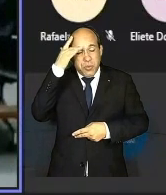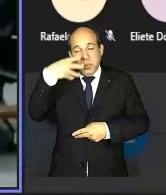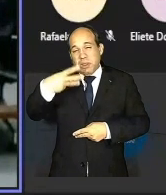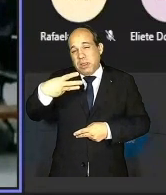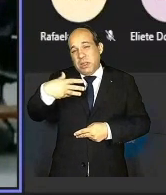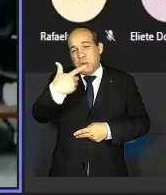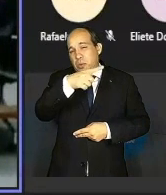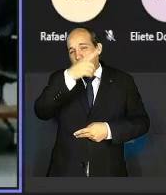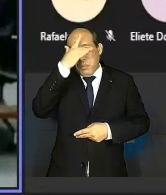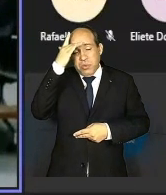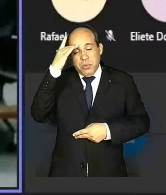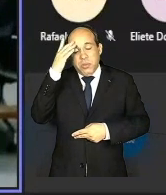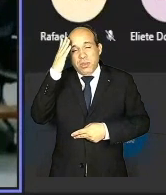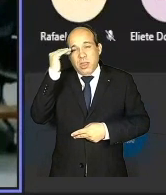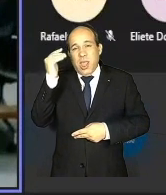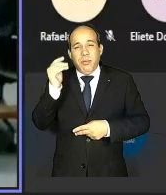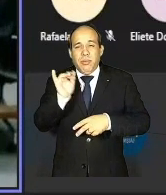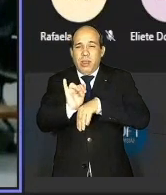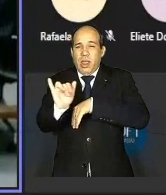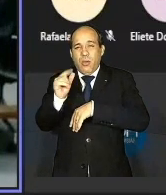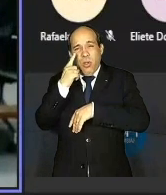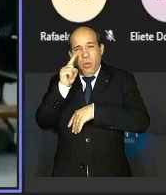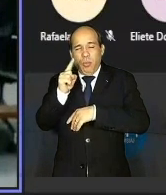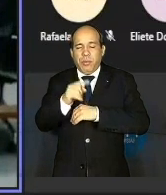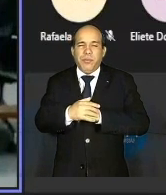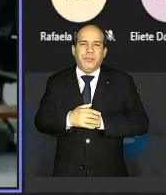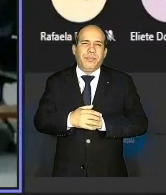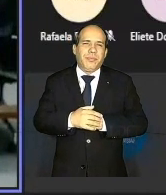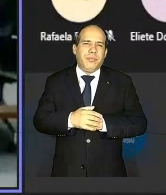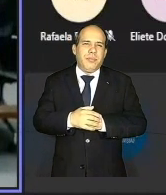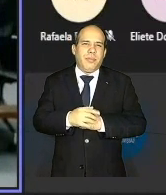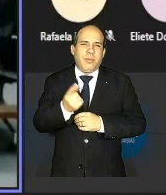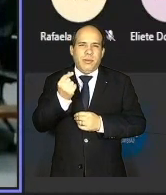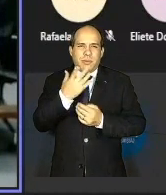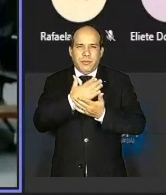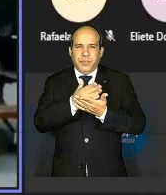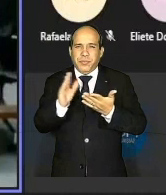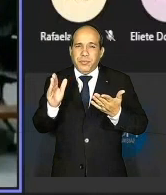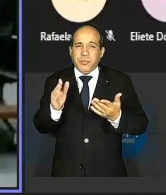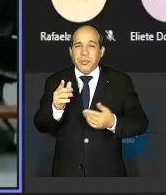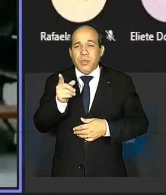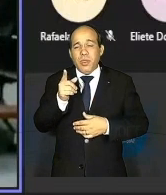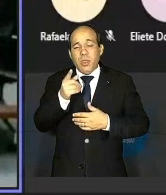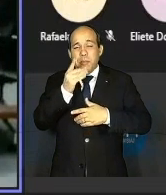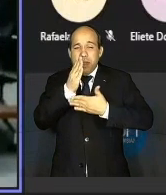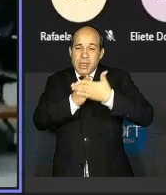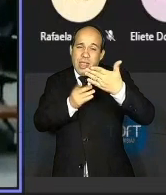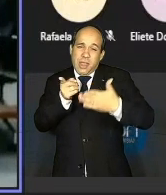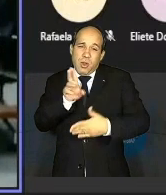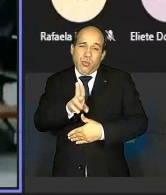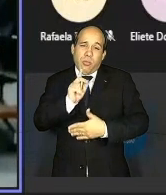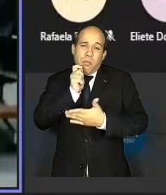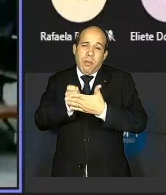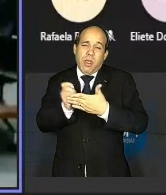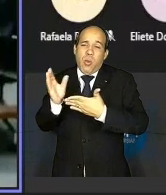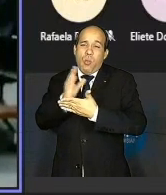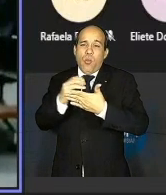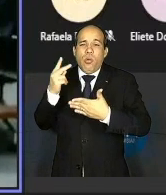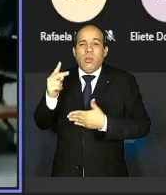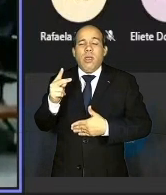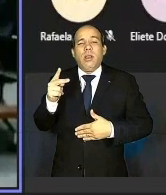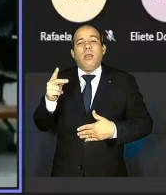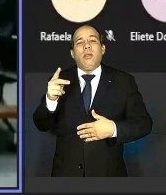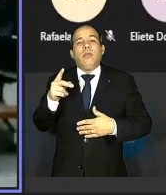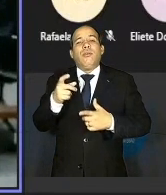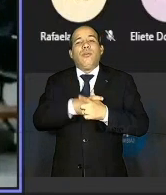dinheiro para esse terceiro, que obviamente deu golpe. Essa parte que sobrou, porque uma parte ela usou para